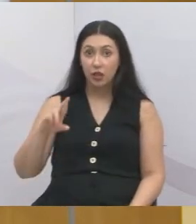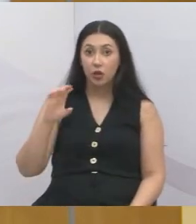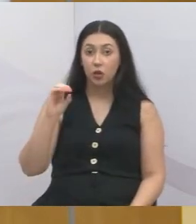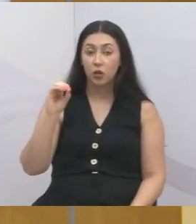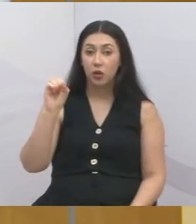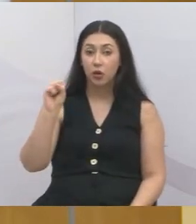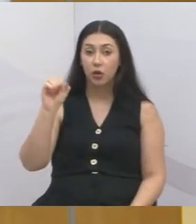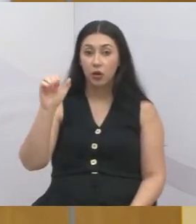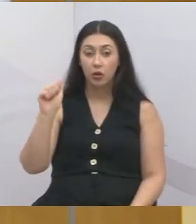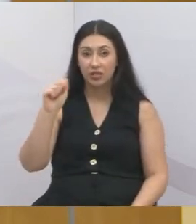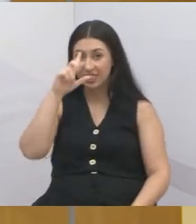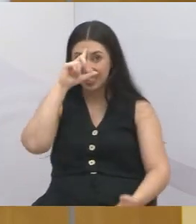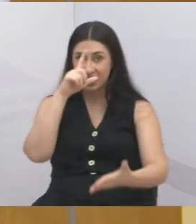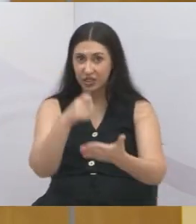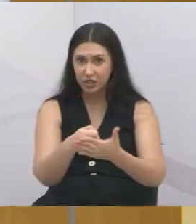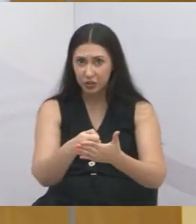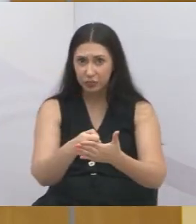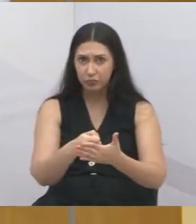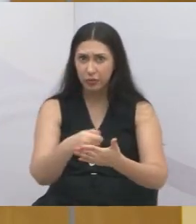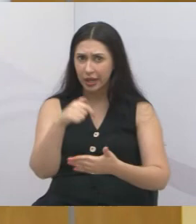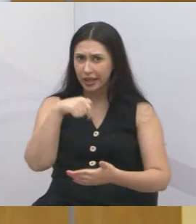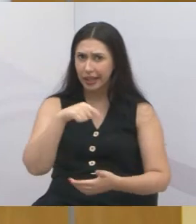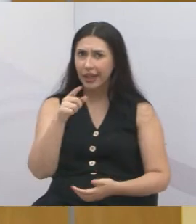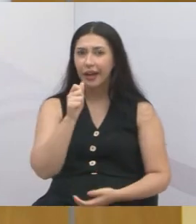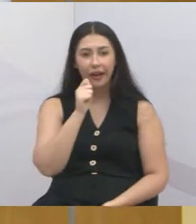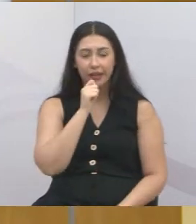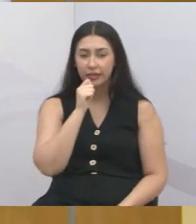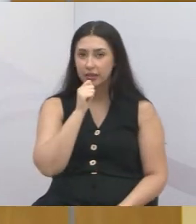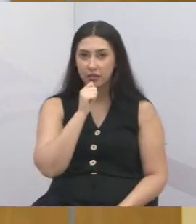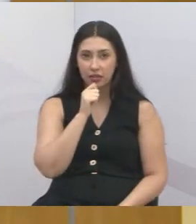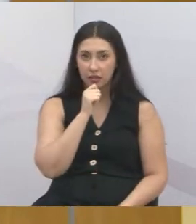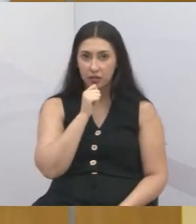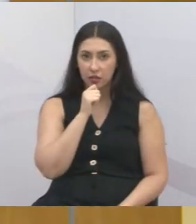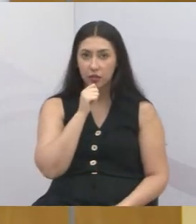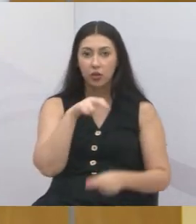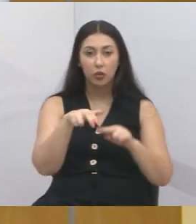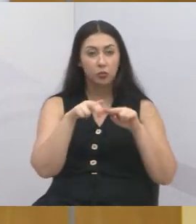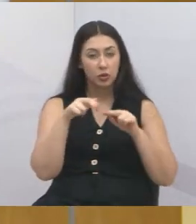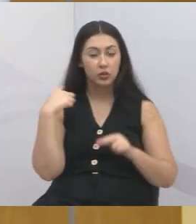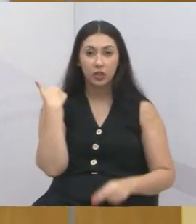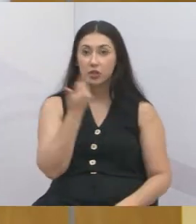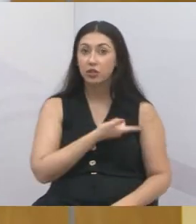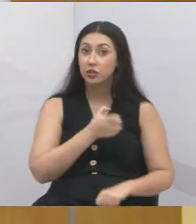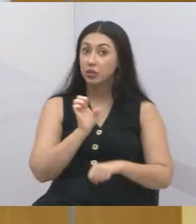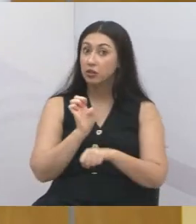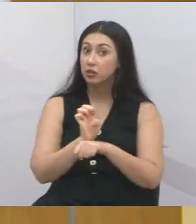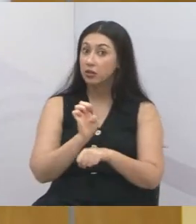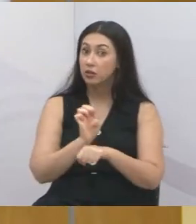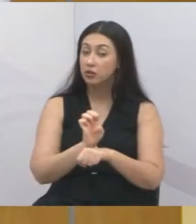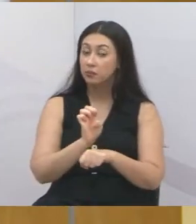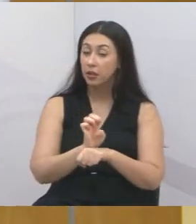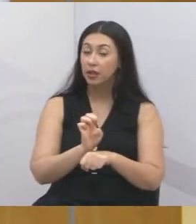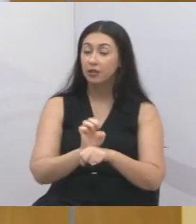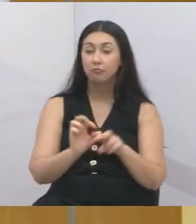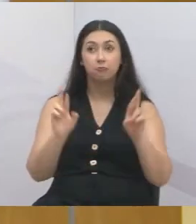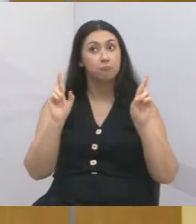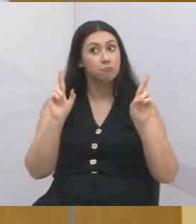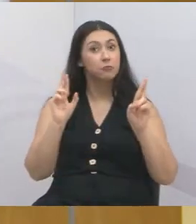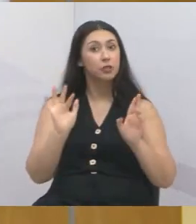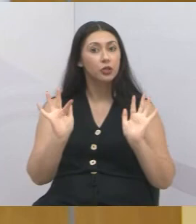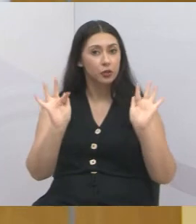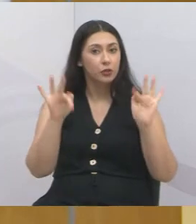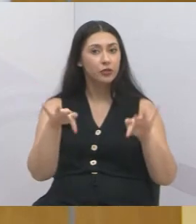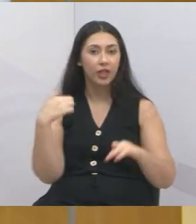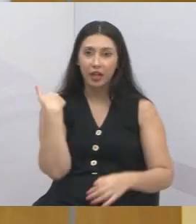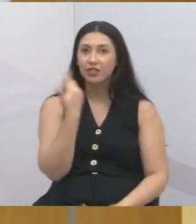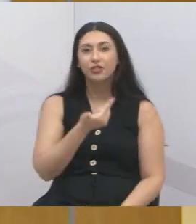decisão não é do nosso processo, não é do nosso processo. Então a gente espera que tenhamos sucesso no final de